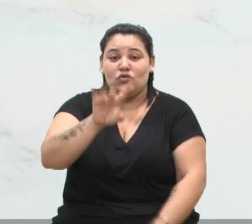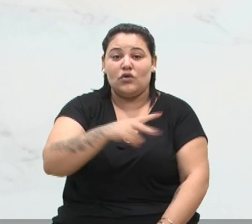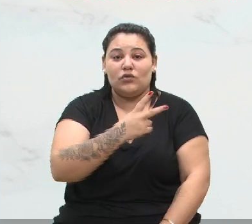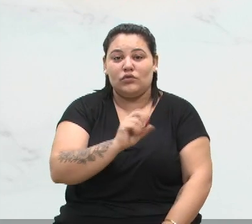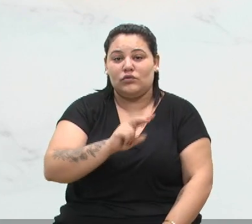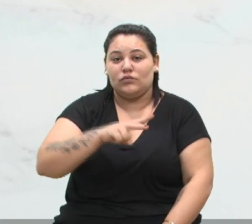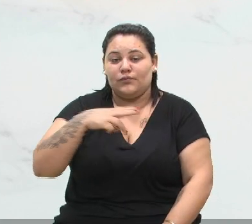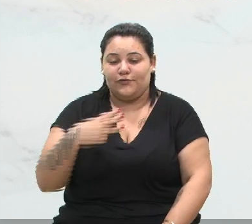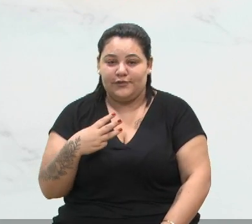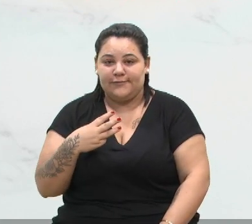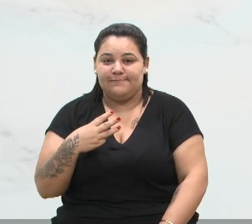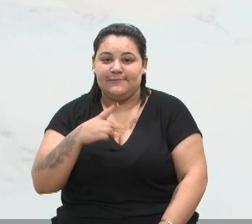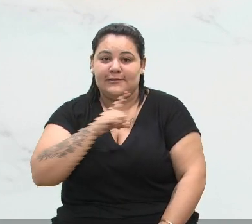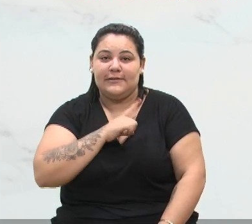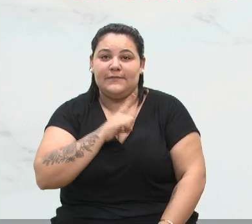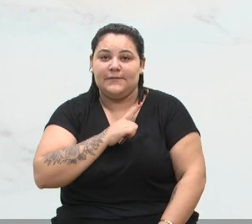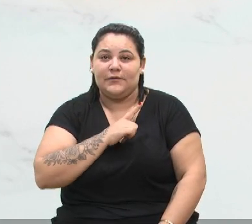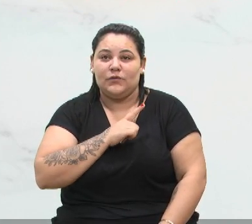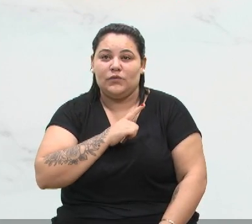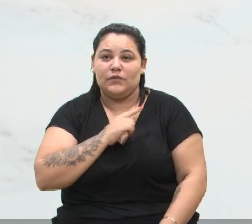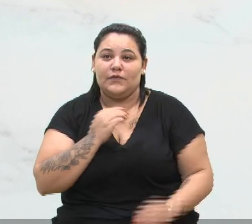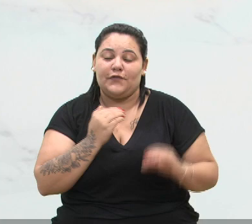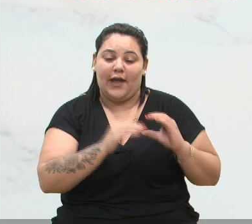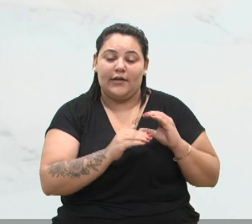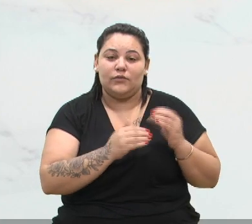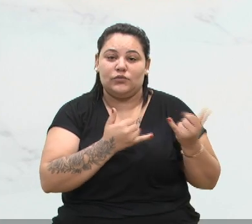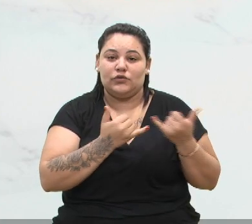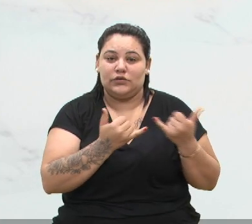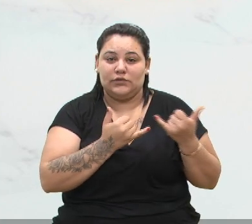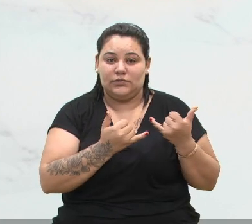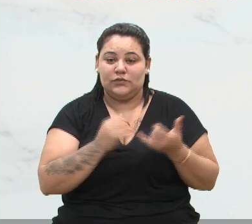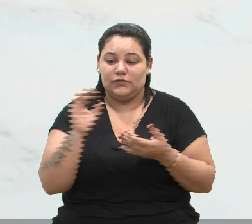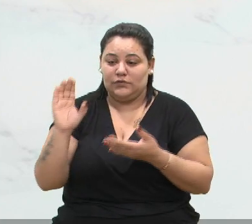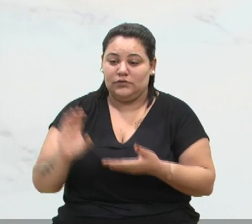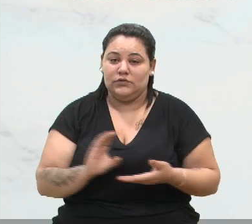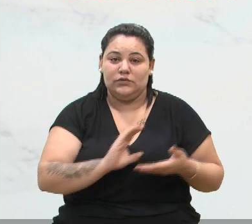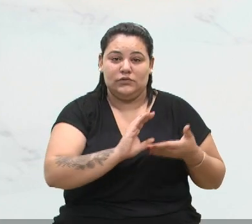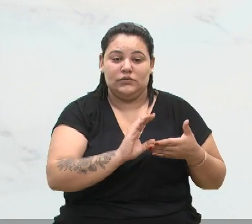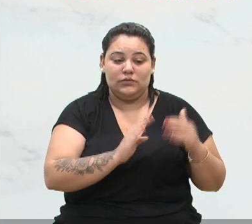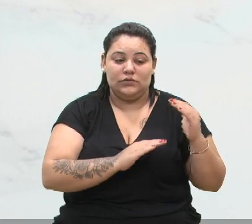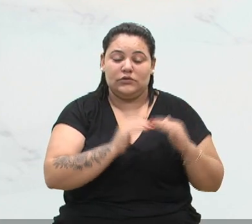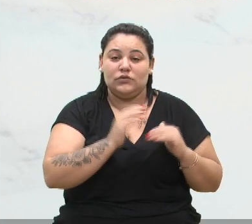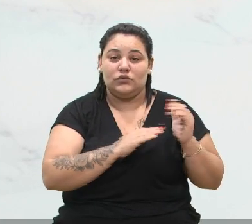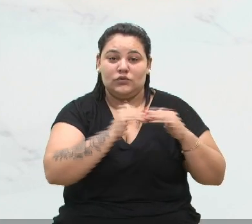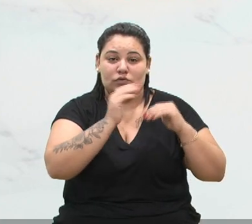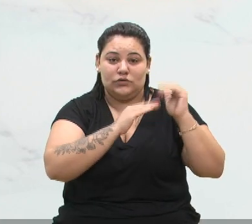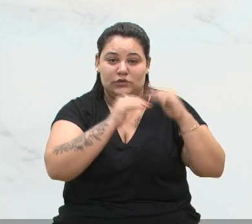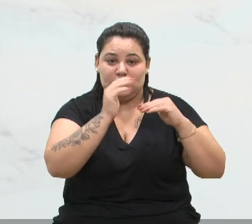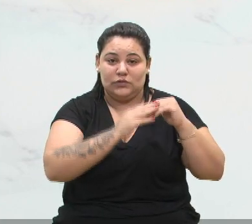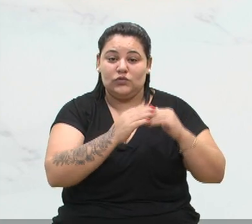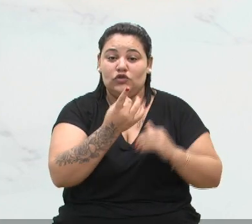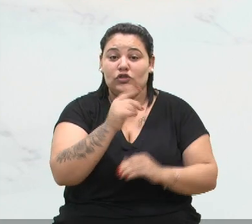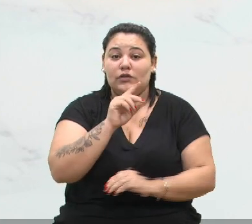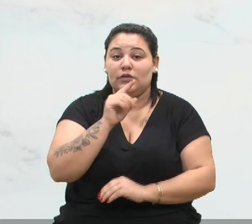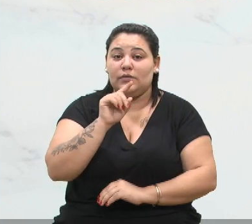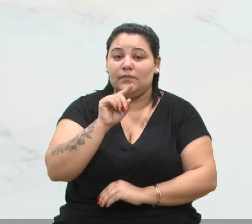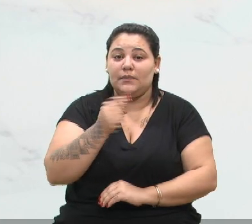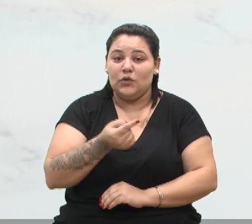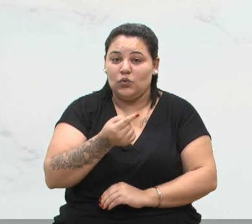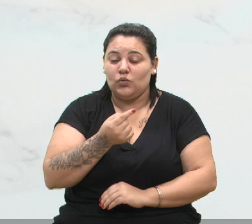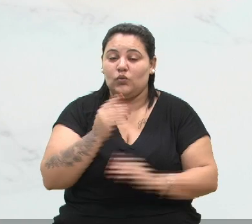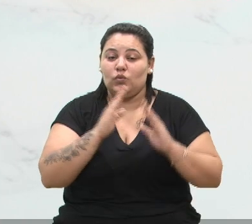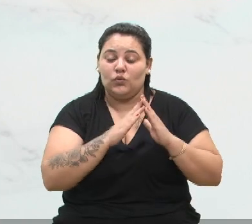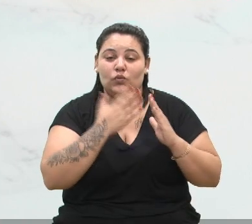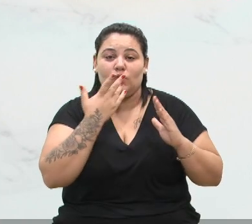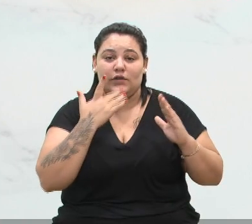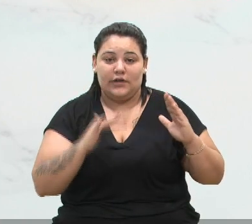2023 foram destinados recursos para a construção de 1.000 creches e